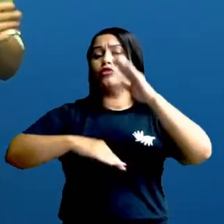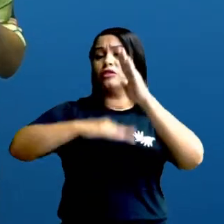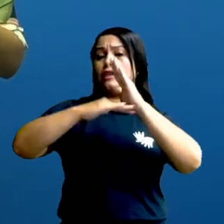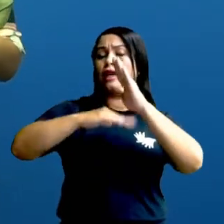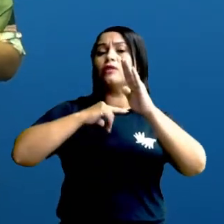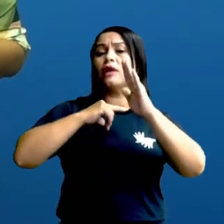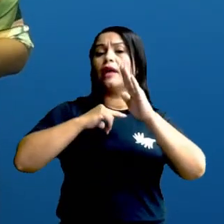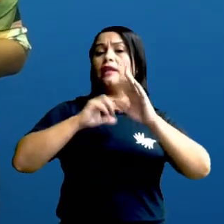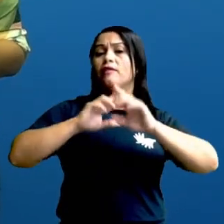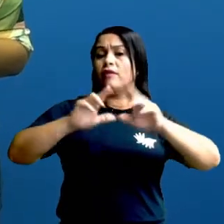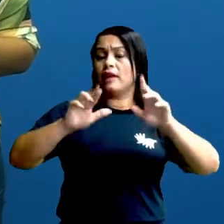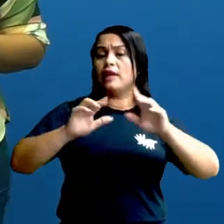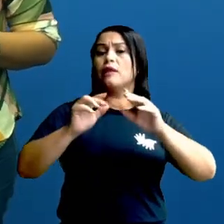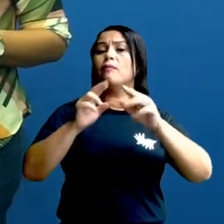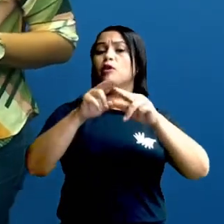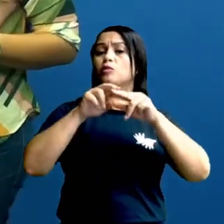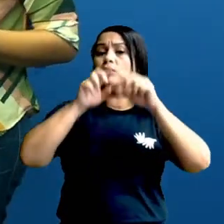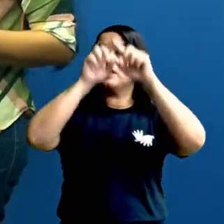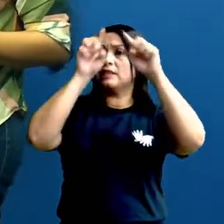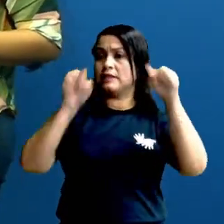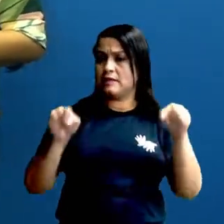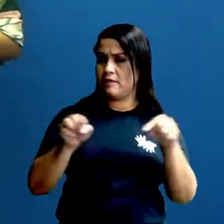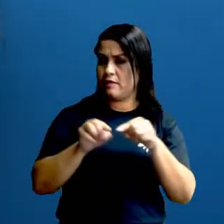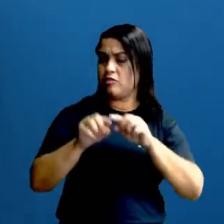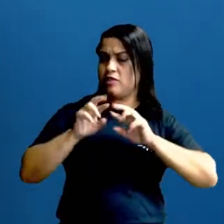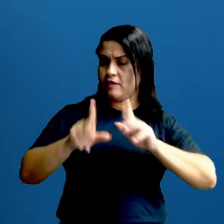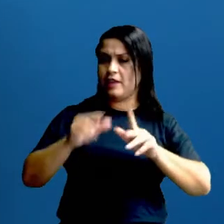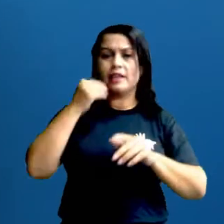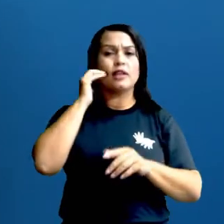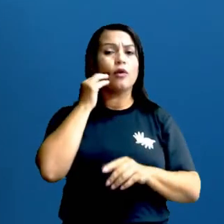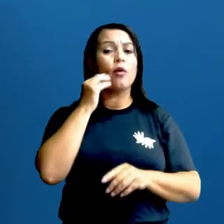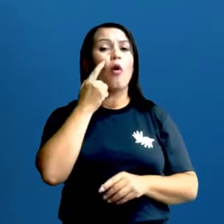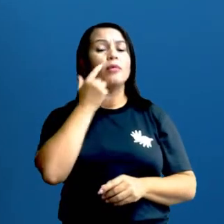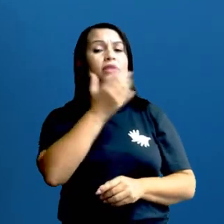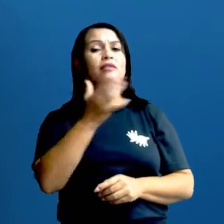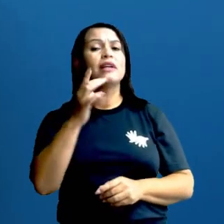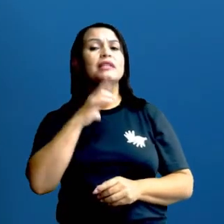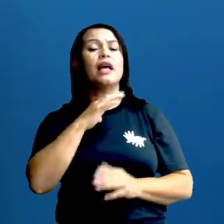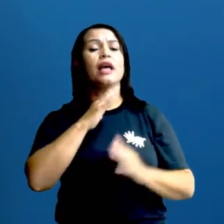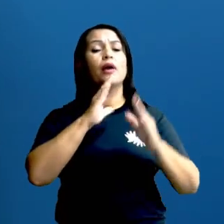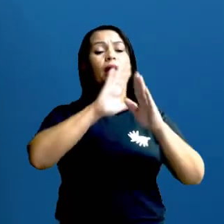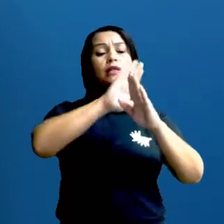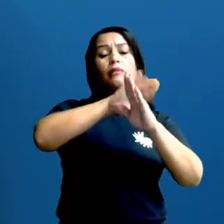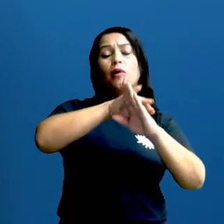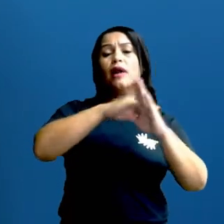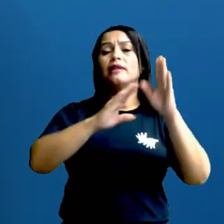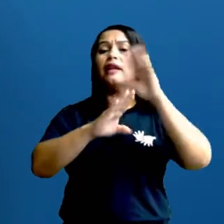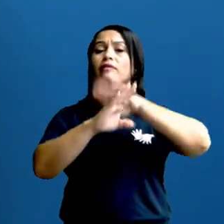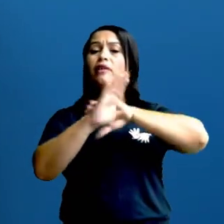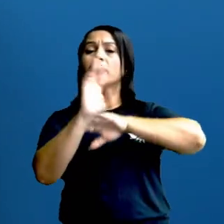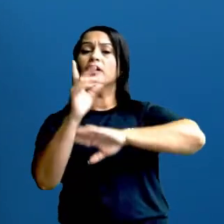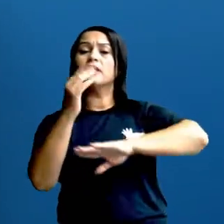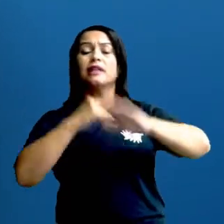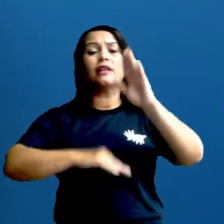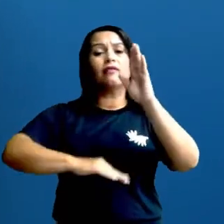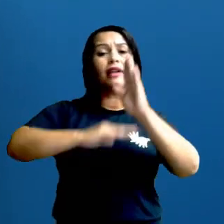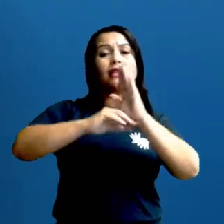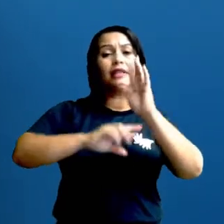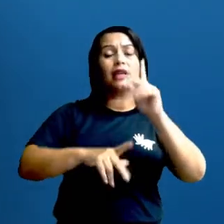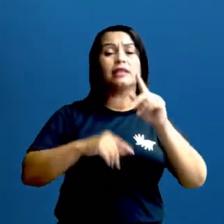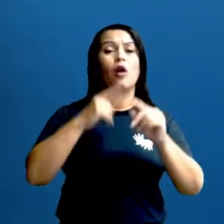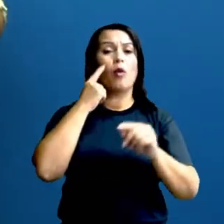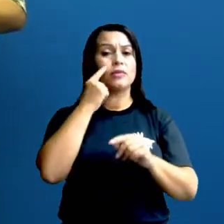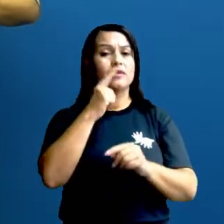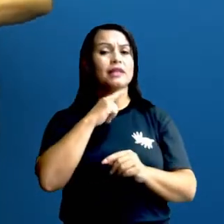meses diferentes porém ele se fecha é isso então ou seja esse meu lado é diferente desse que é diferente desse